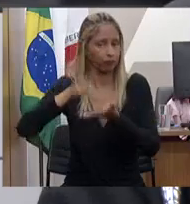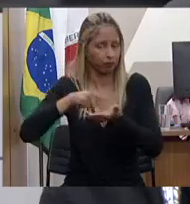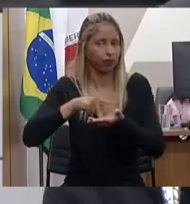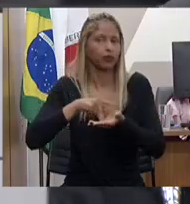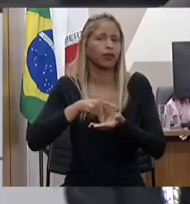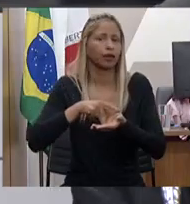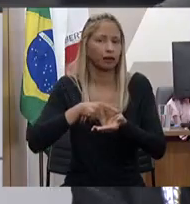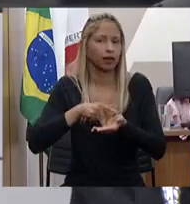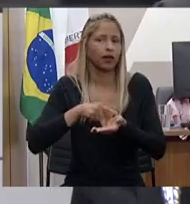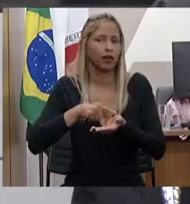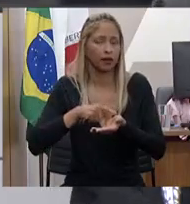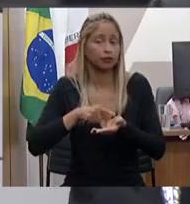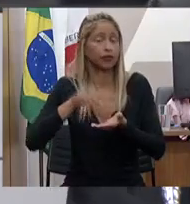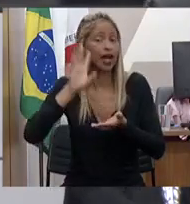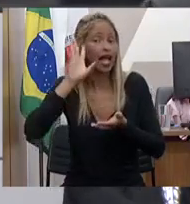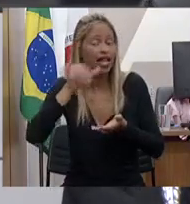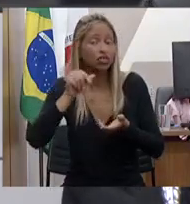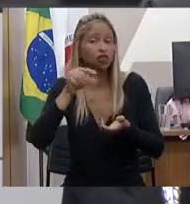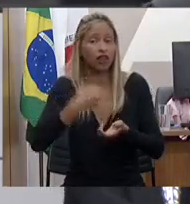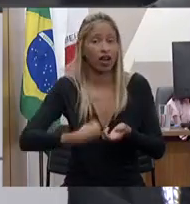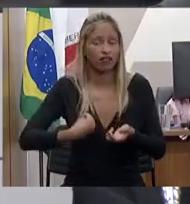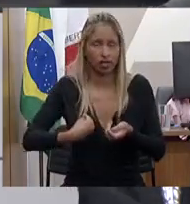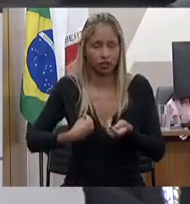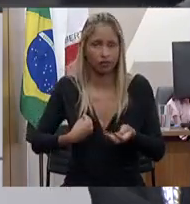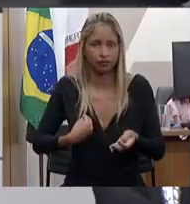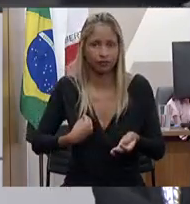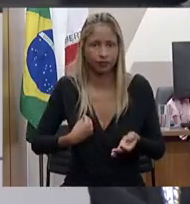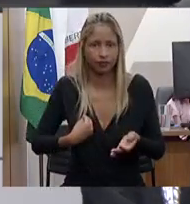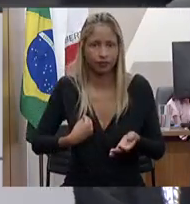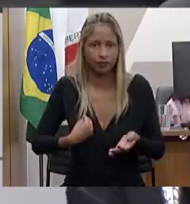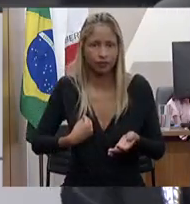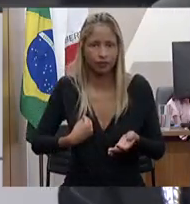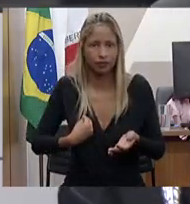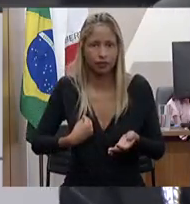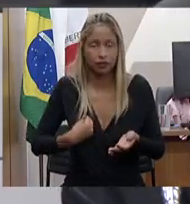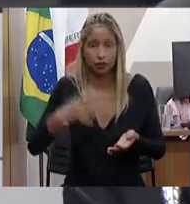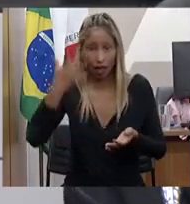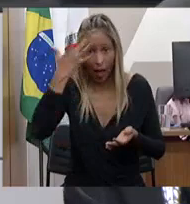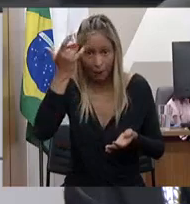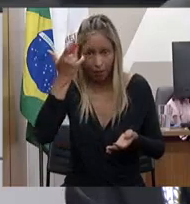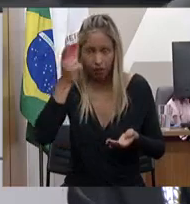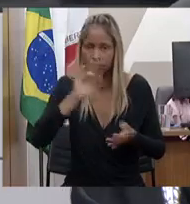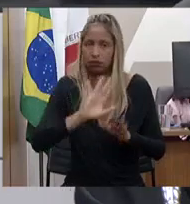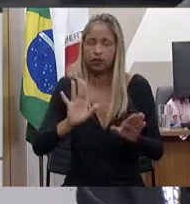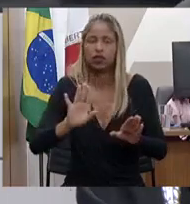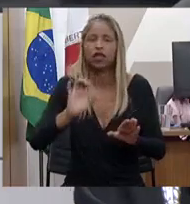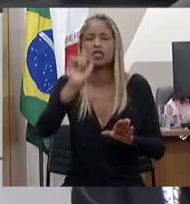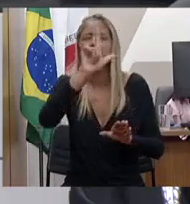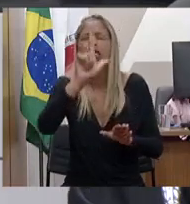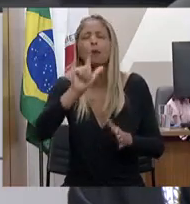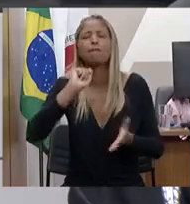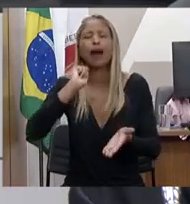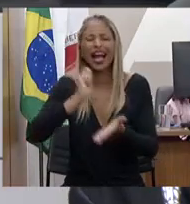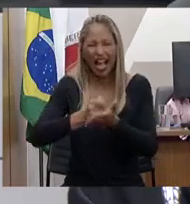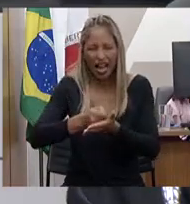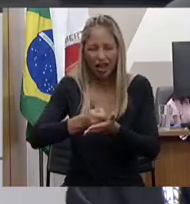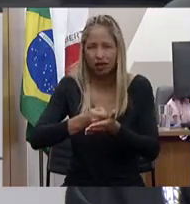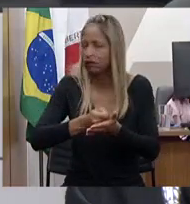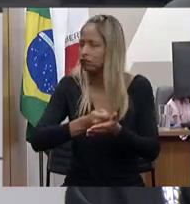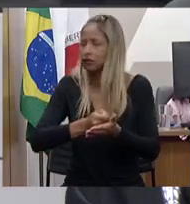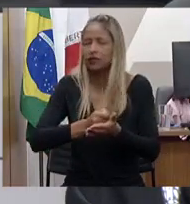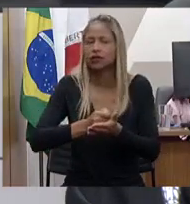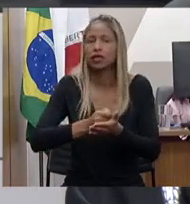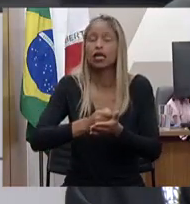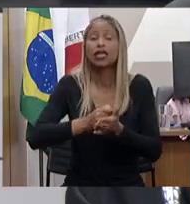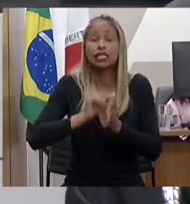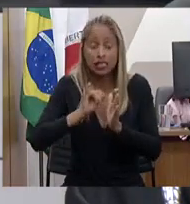que não vai resolver a vida se amanhã é impossível né o Zema para pagar o piso é impossível mas se